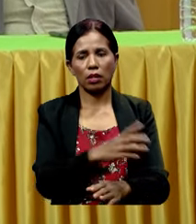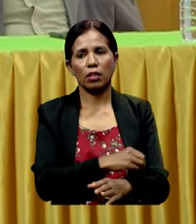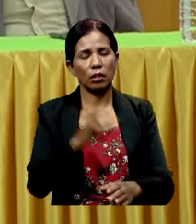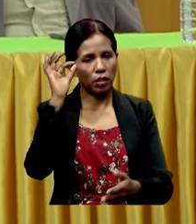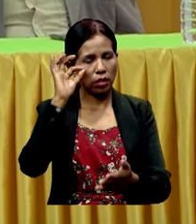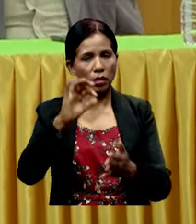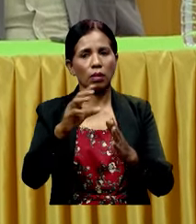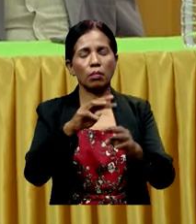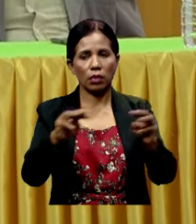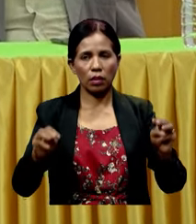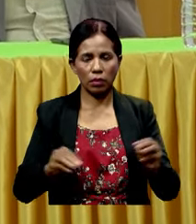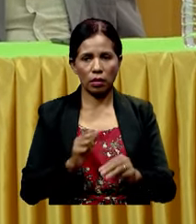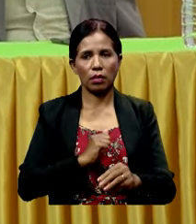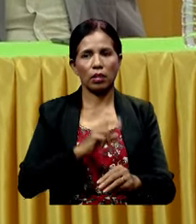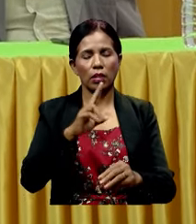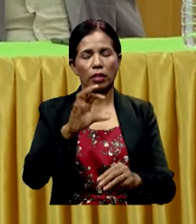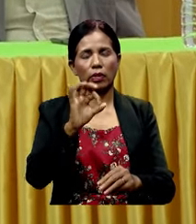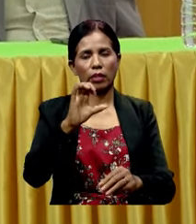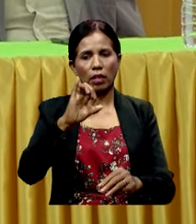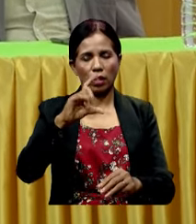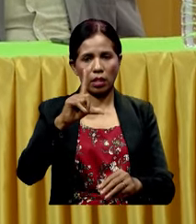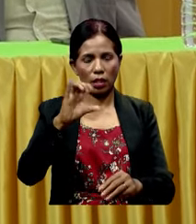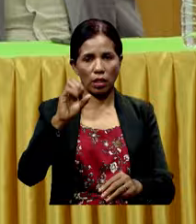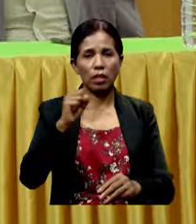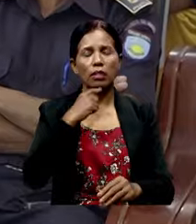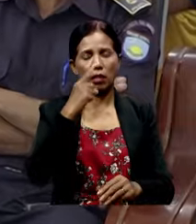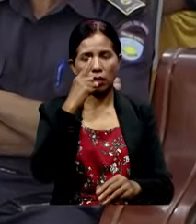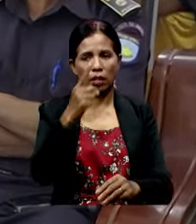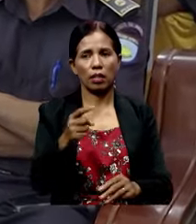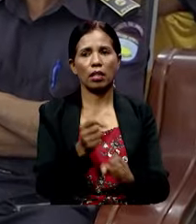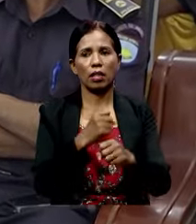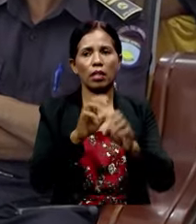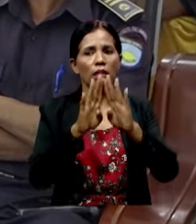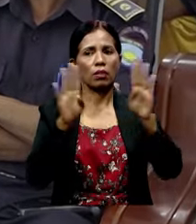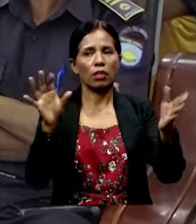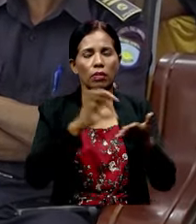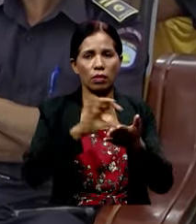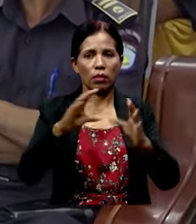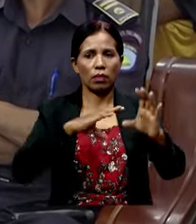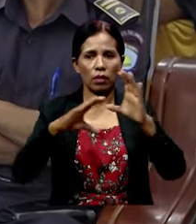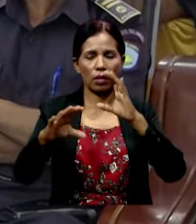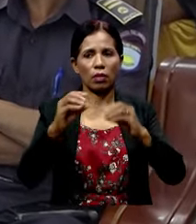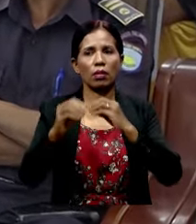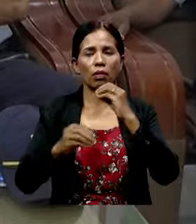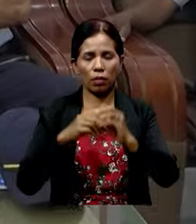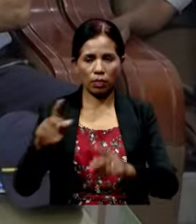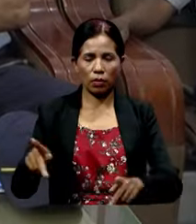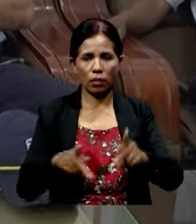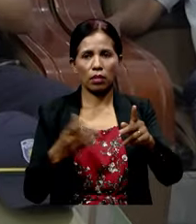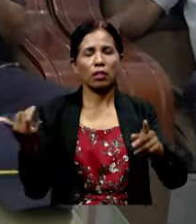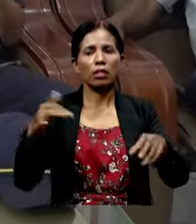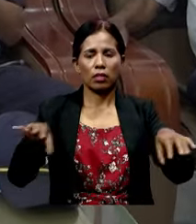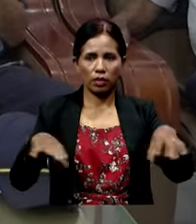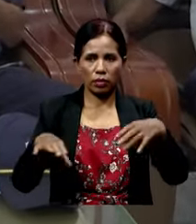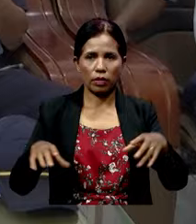secretário municipal, município Eleu, Félix Maria Oliveira, oficialmente, à abertura da formação comunicação, relação pública, serviço